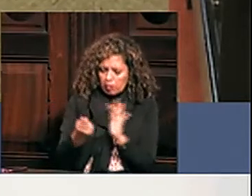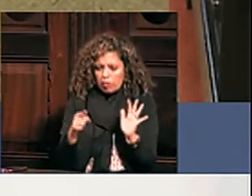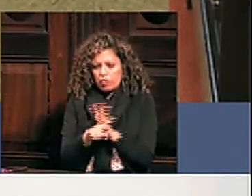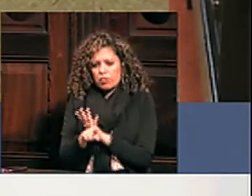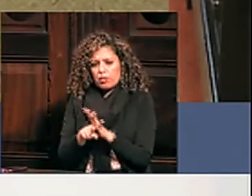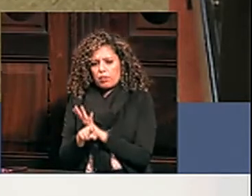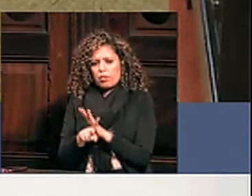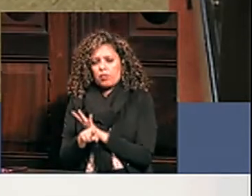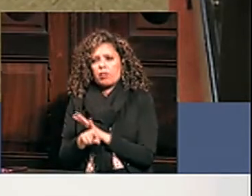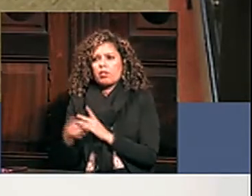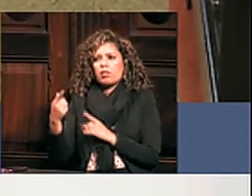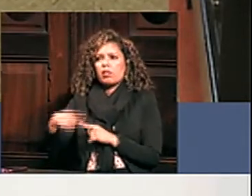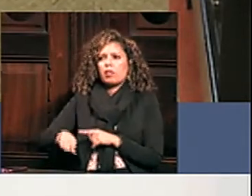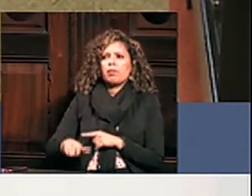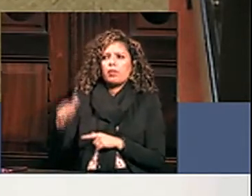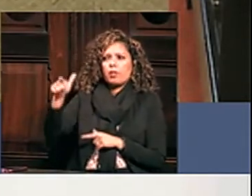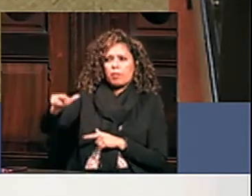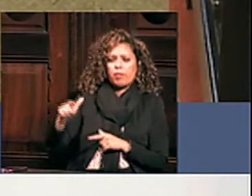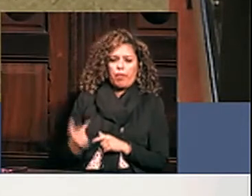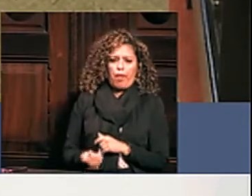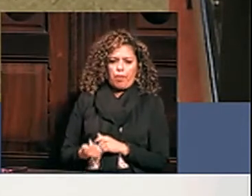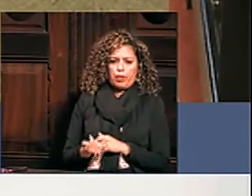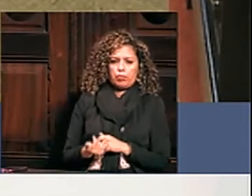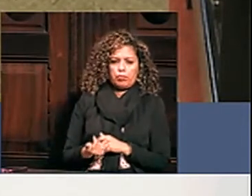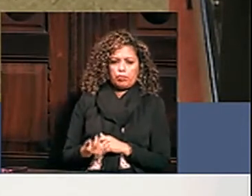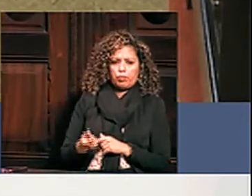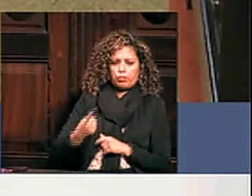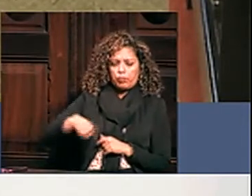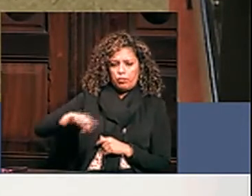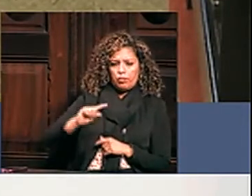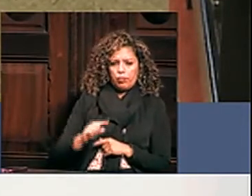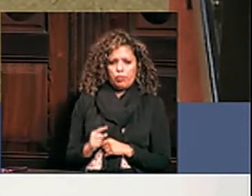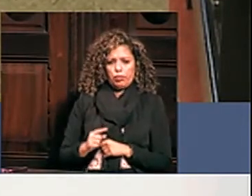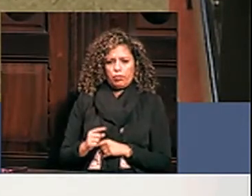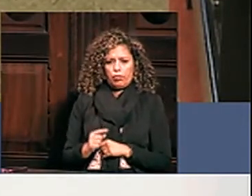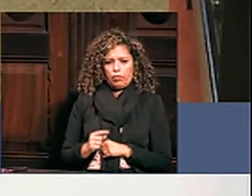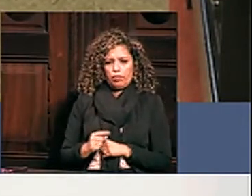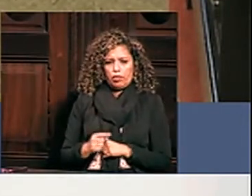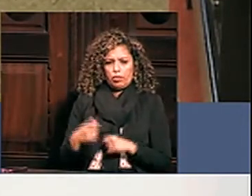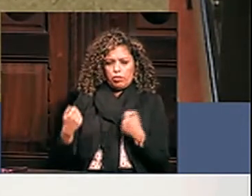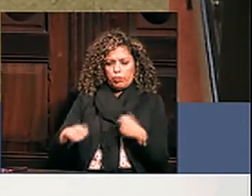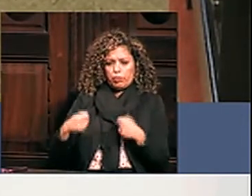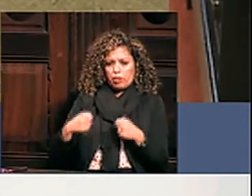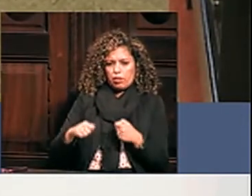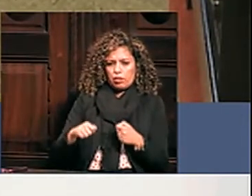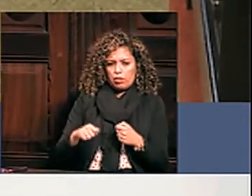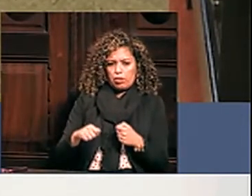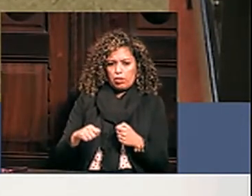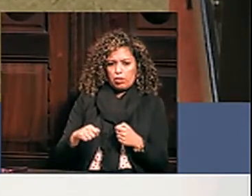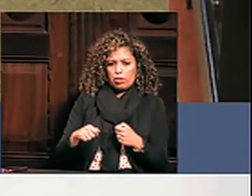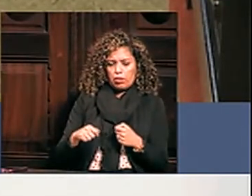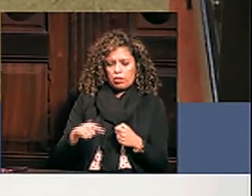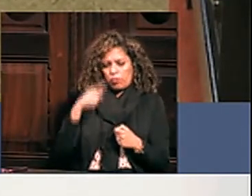E mais ainda, senhor presidente, há um consenso de que não precisa grandes estudos. É